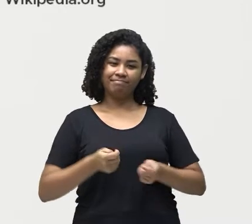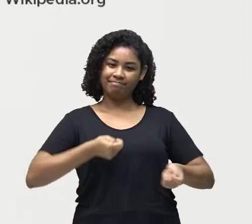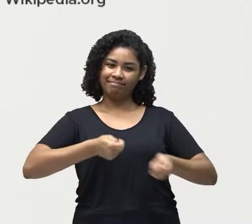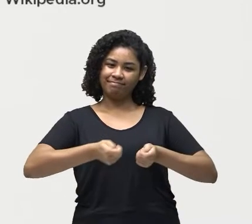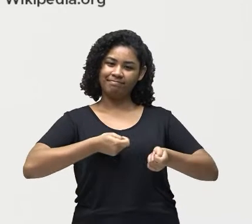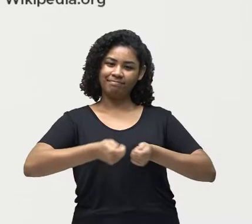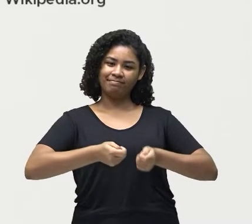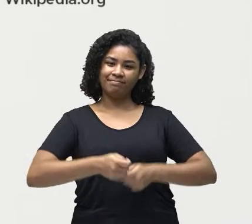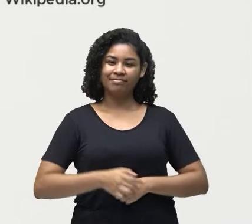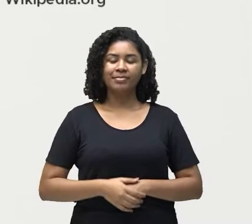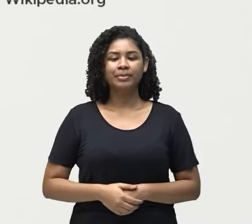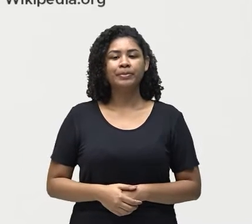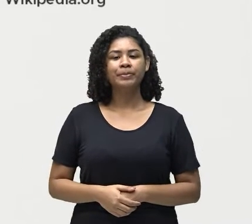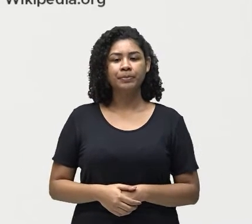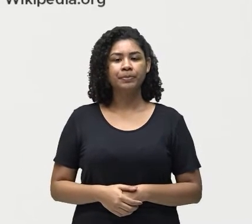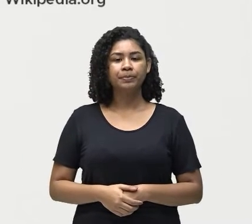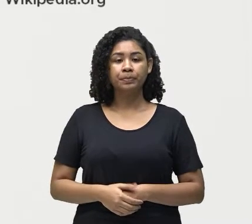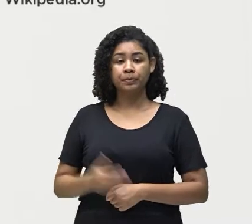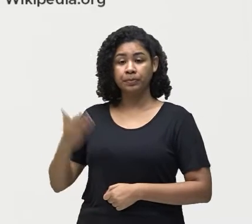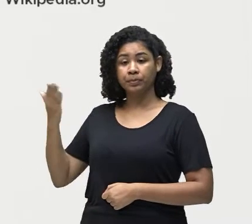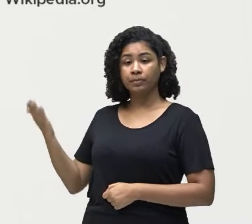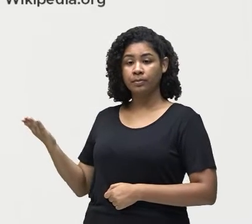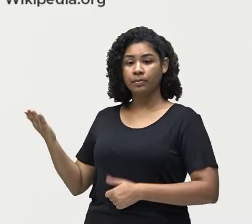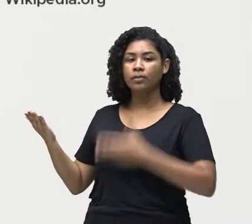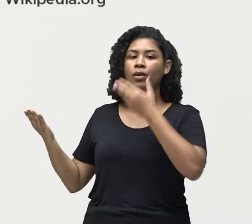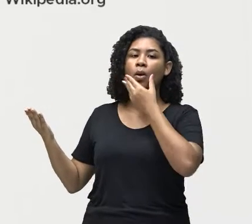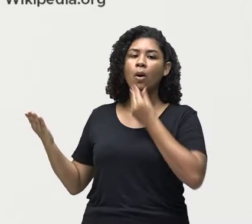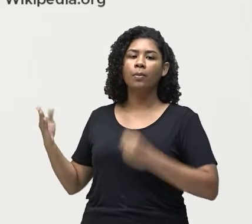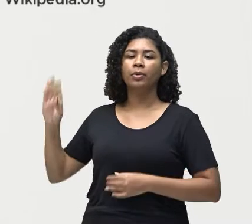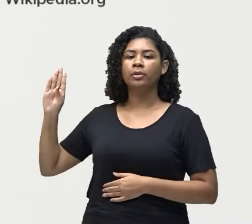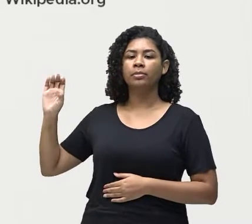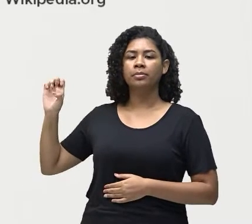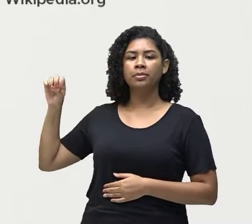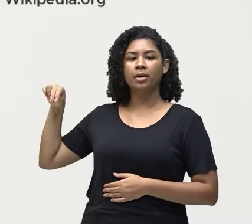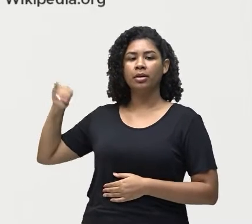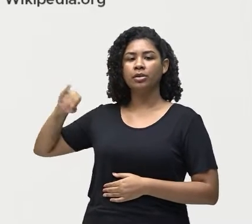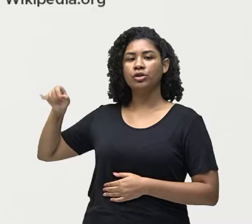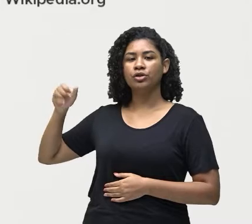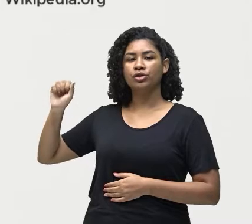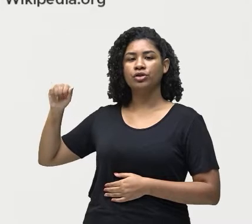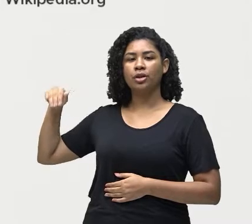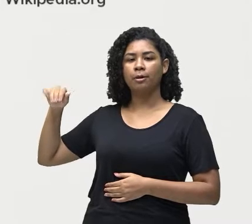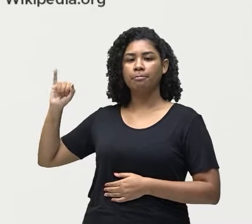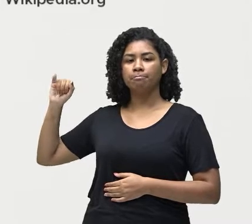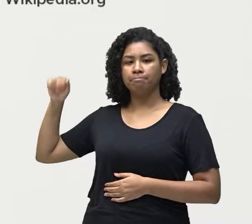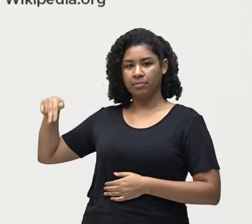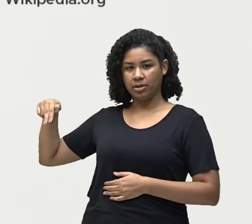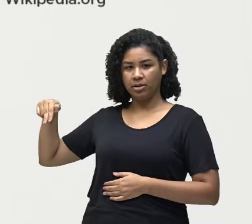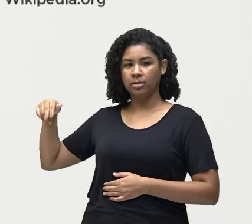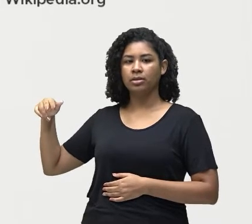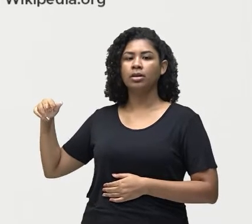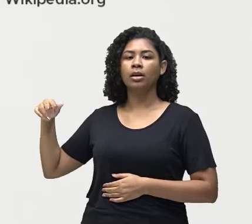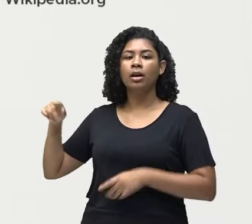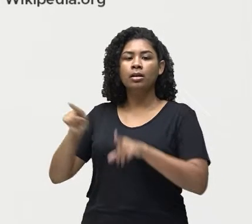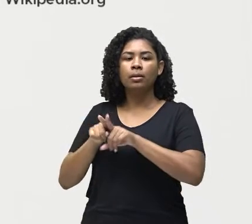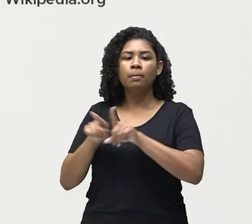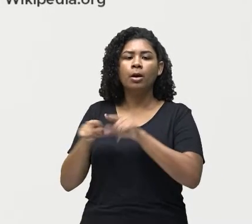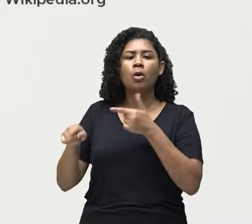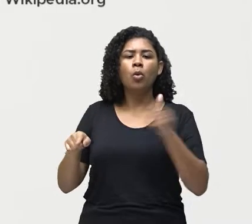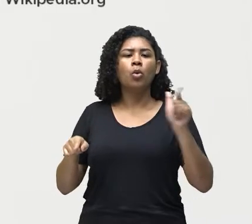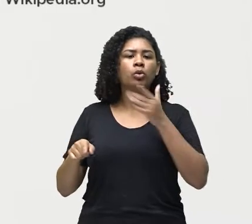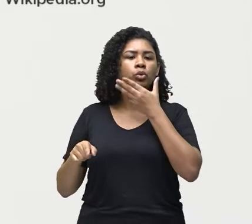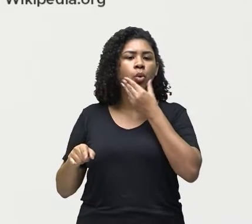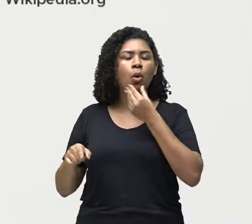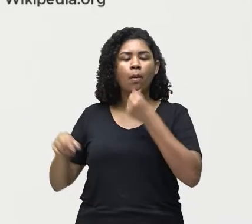Olha só. Benjamin Thompson e James Joule foram alguns dos pioneiros nesse ramo